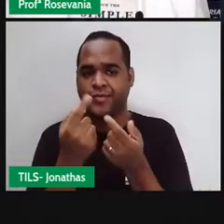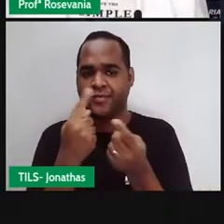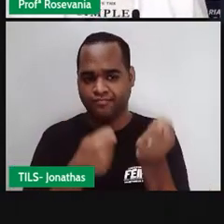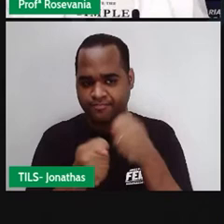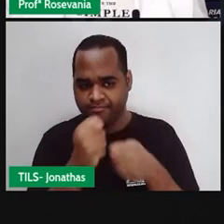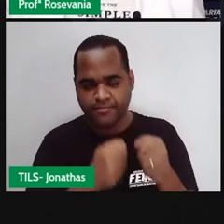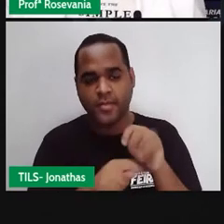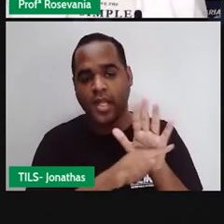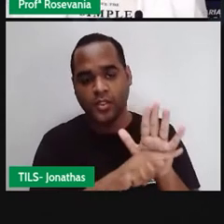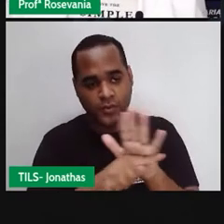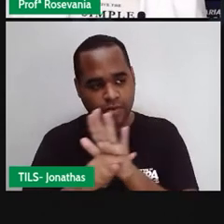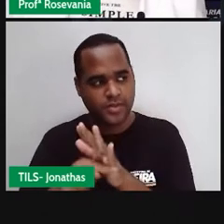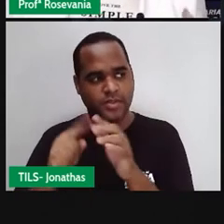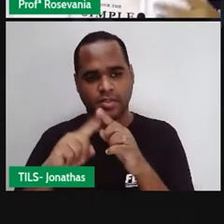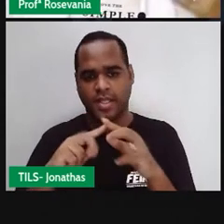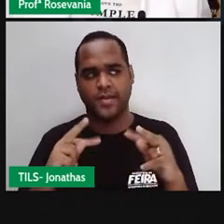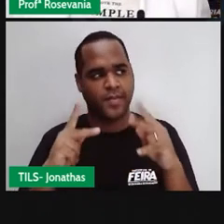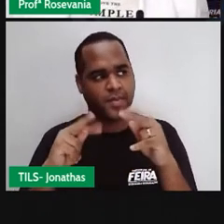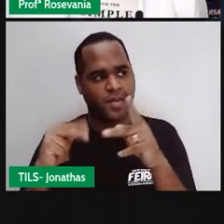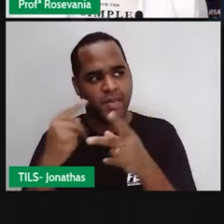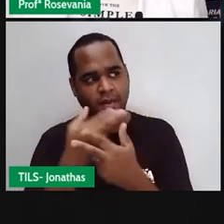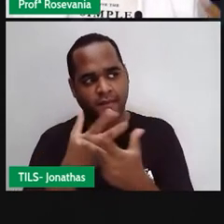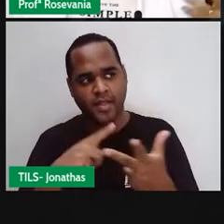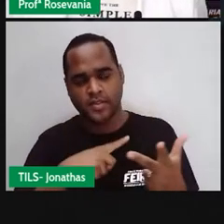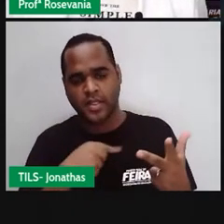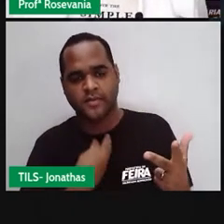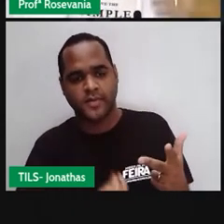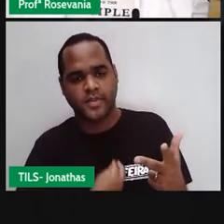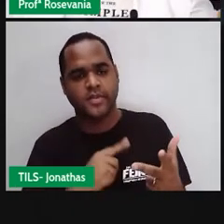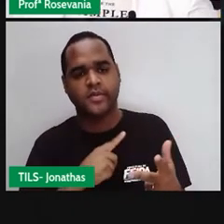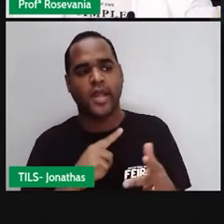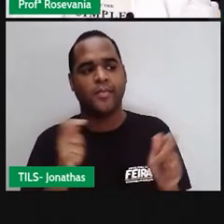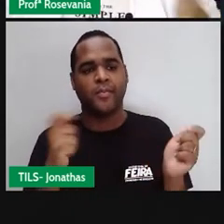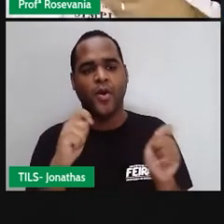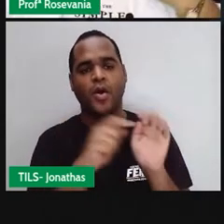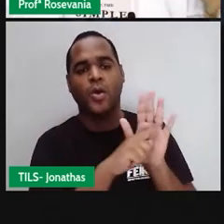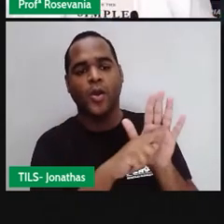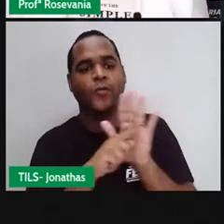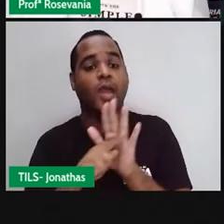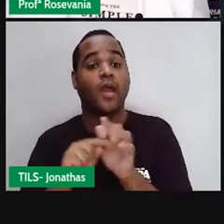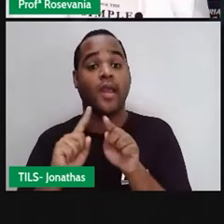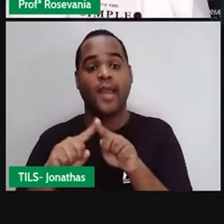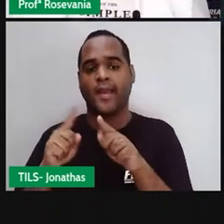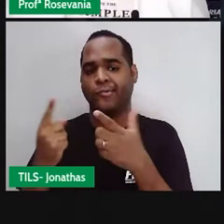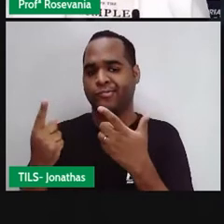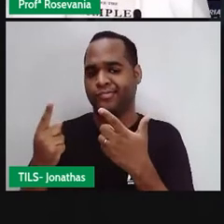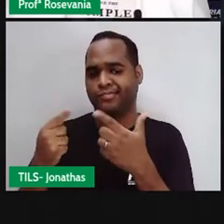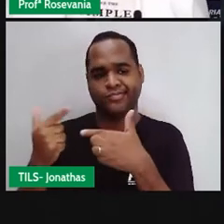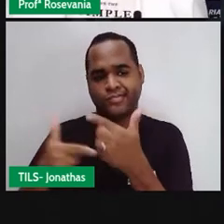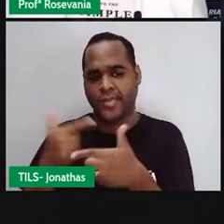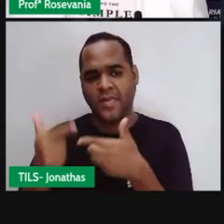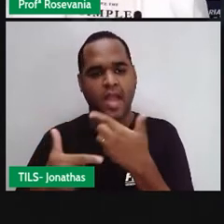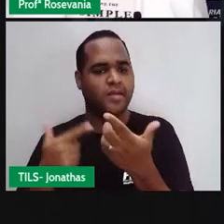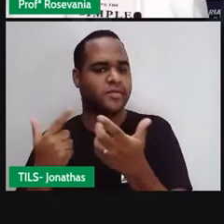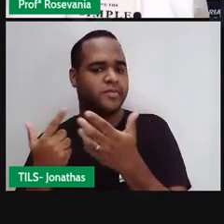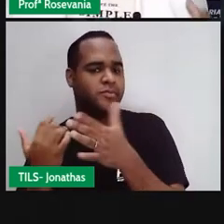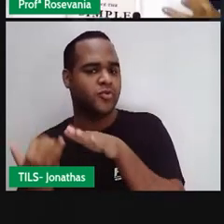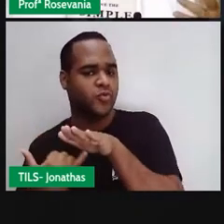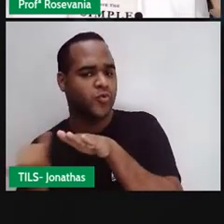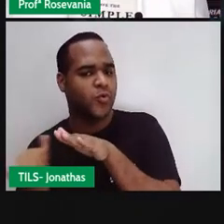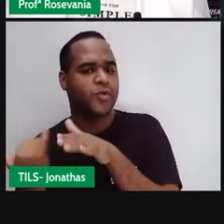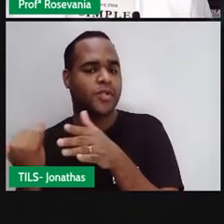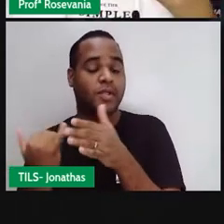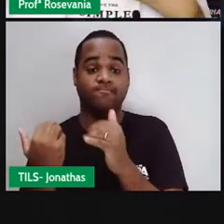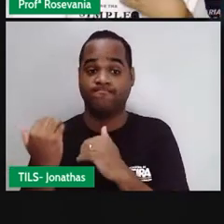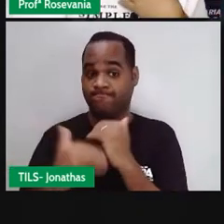para não aumentar muito a inflação e ainda ajudar se manter o comércio funcionando. O aumento da